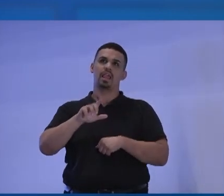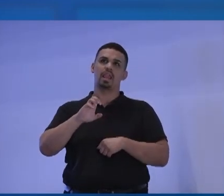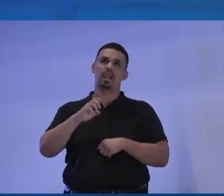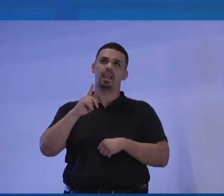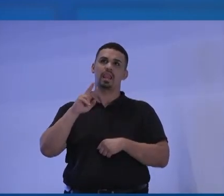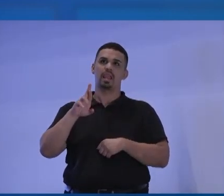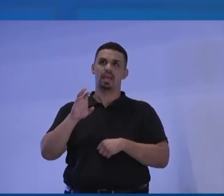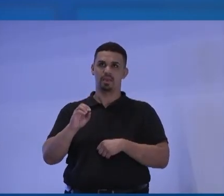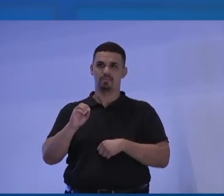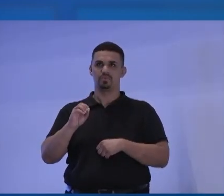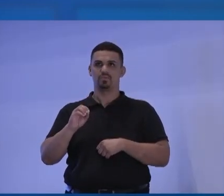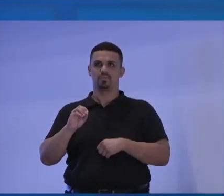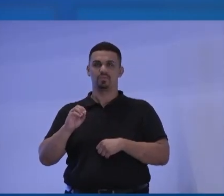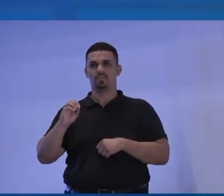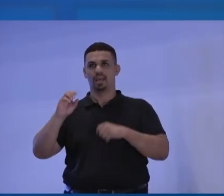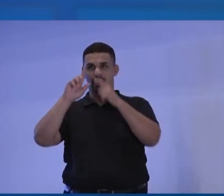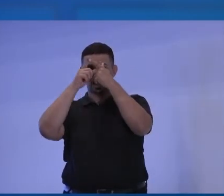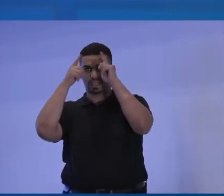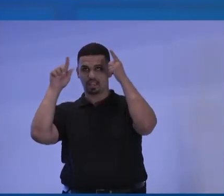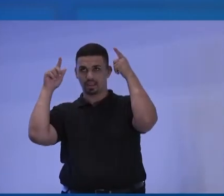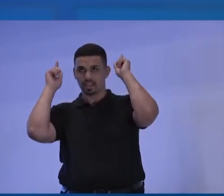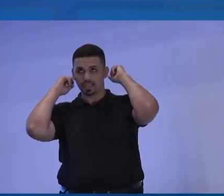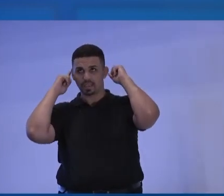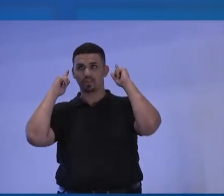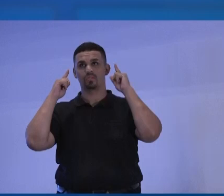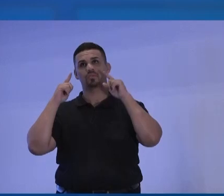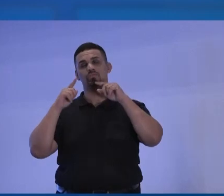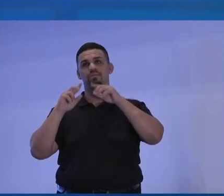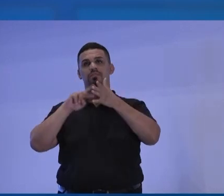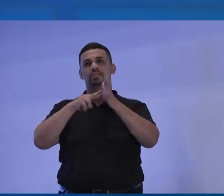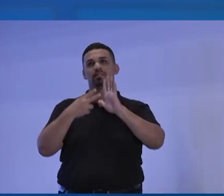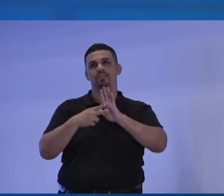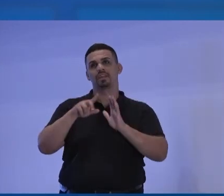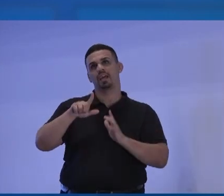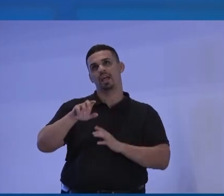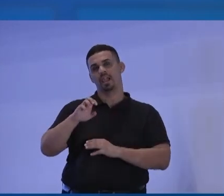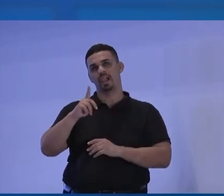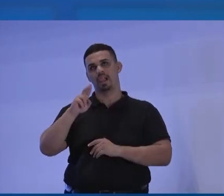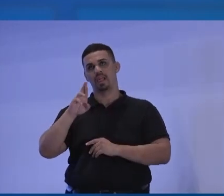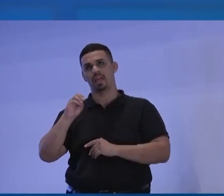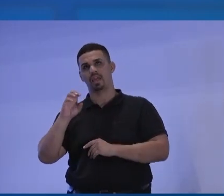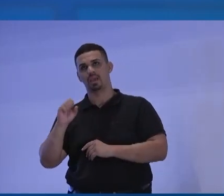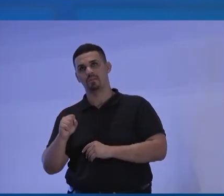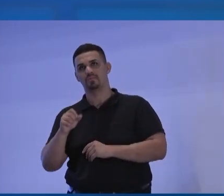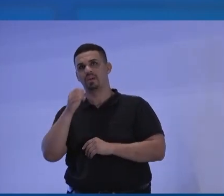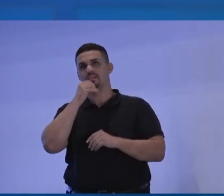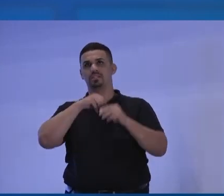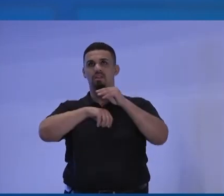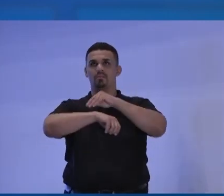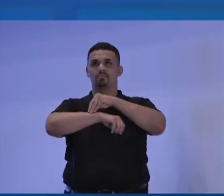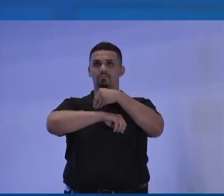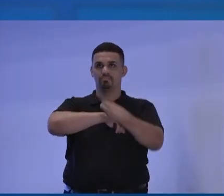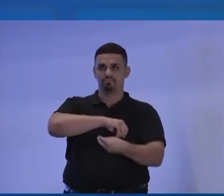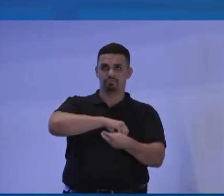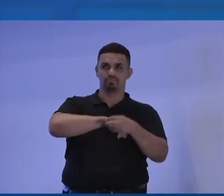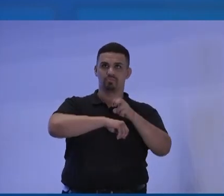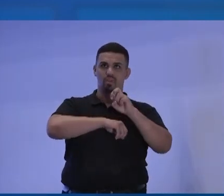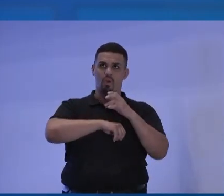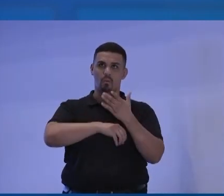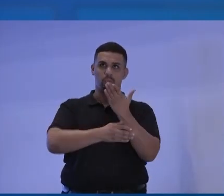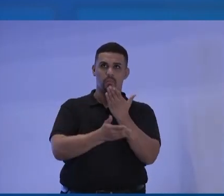lepros, com perda de escamas, ou que solta escamas, ou que perde fragmentos. Essa